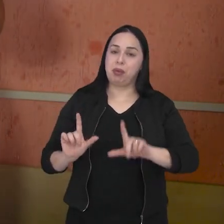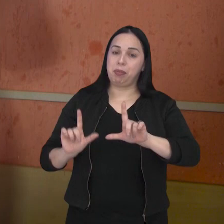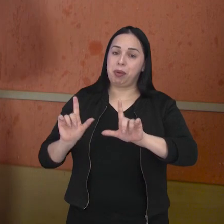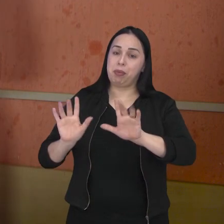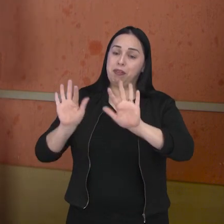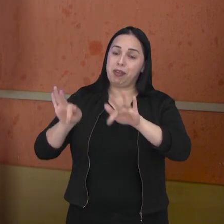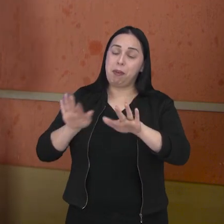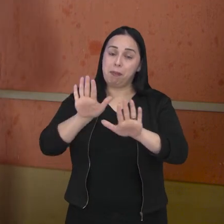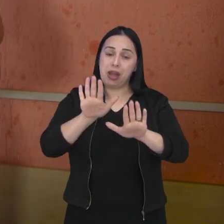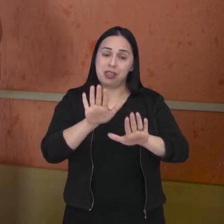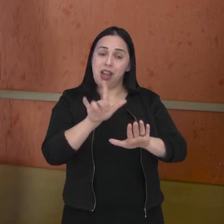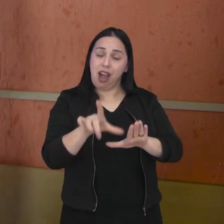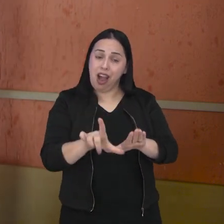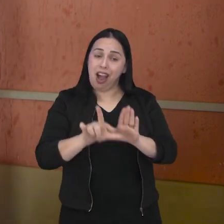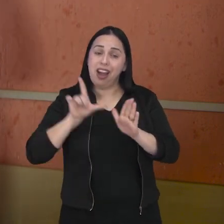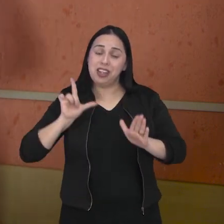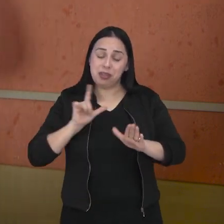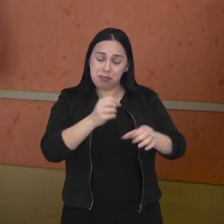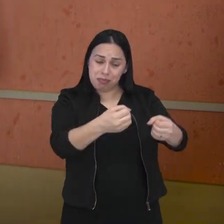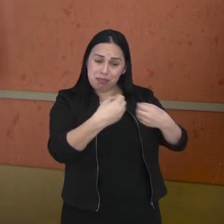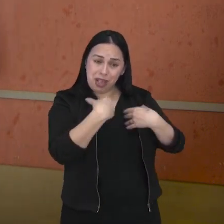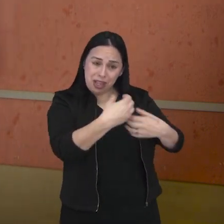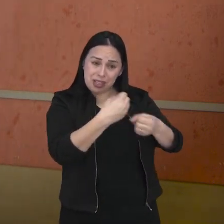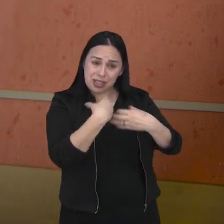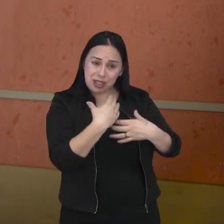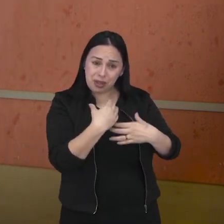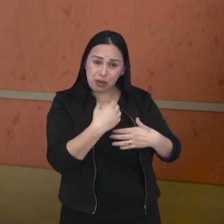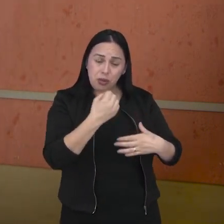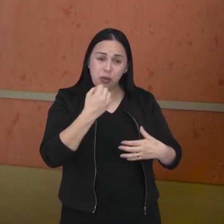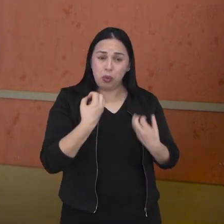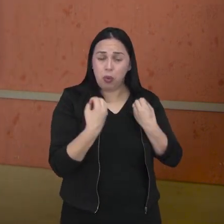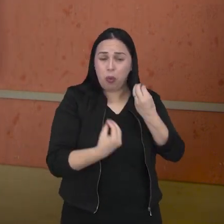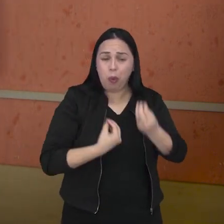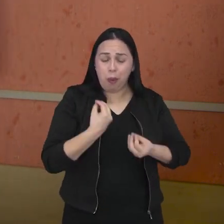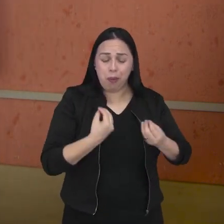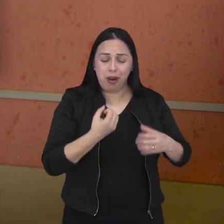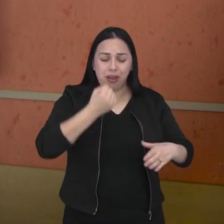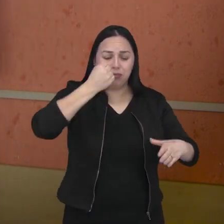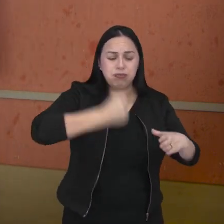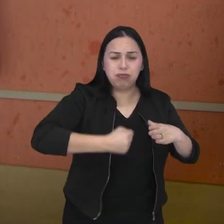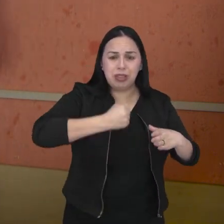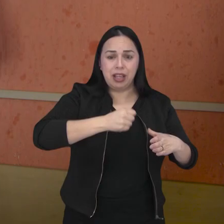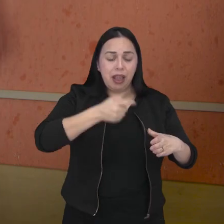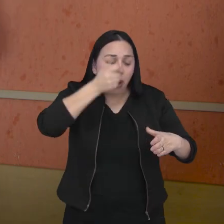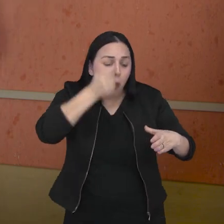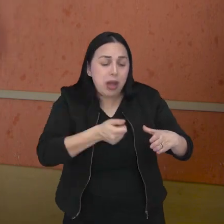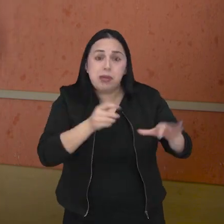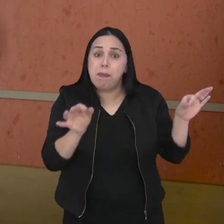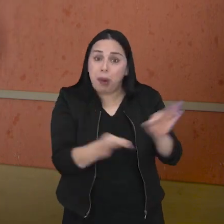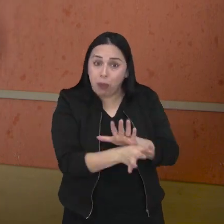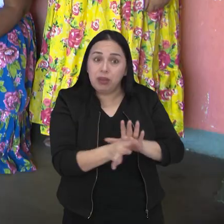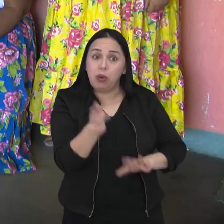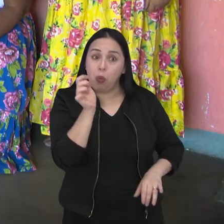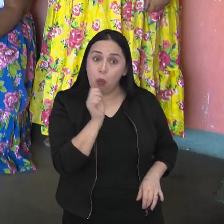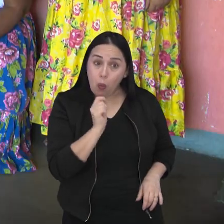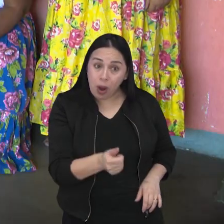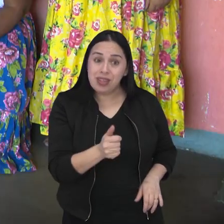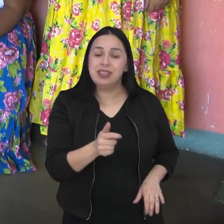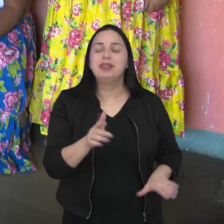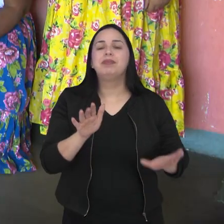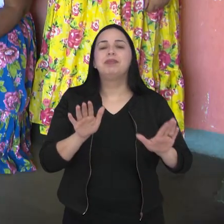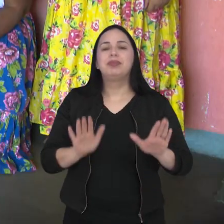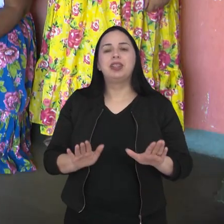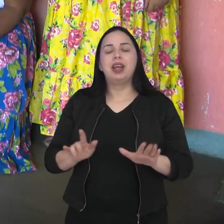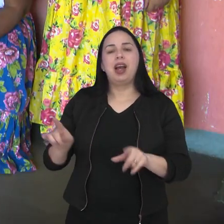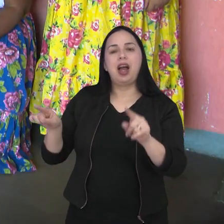Finalizar o programa, você me ensina um pouco como que é pra socar a paçoca? Ensino sim, ué. Ela tá quase no ponto, né? Já, tá quase no ponto. E